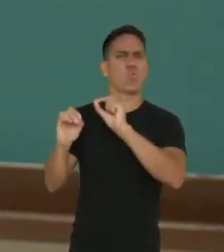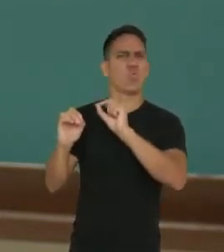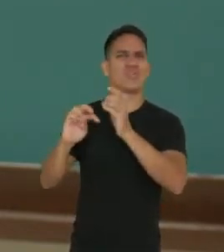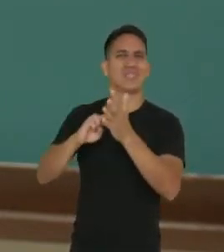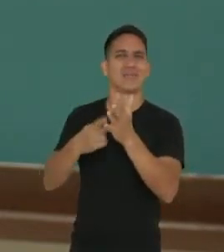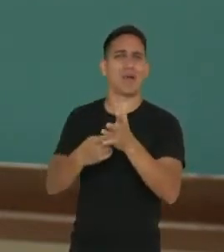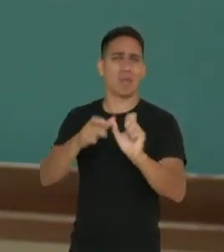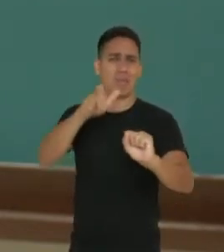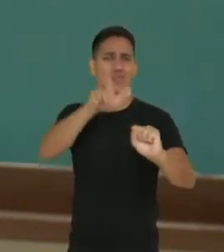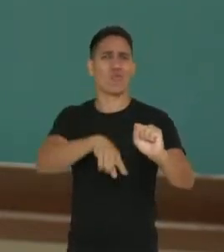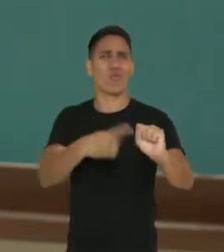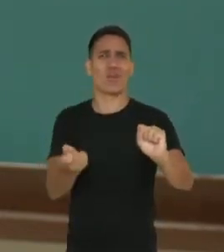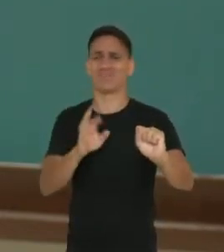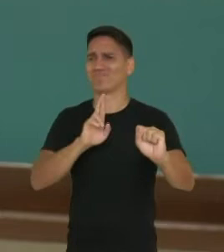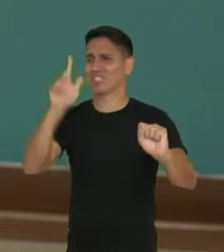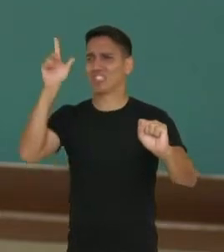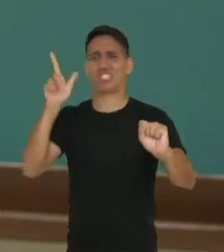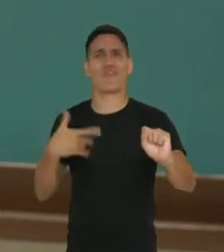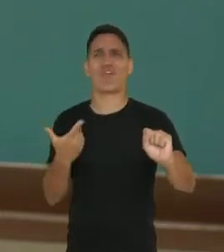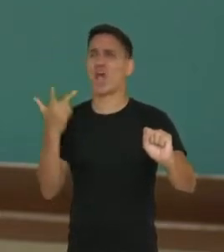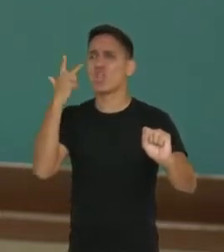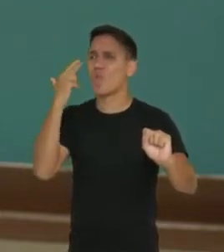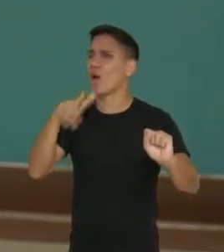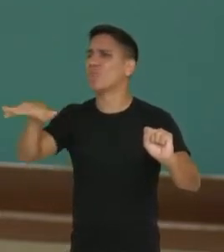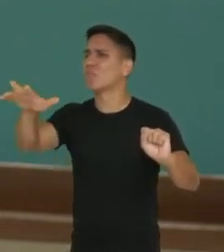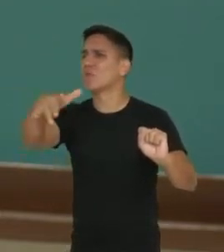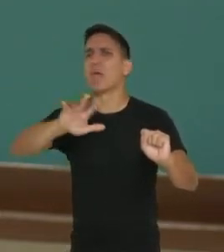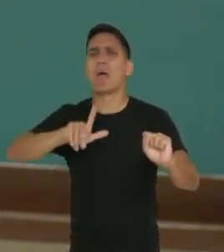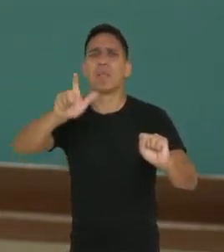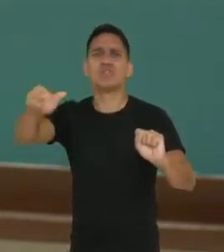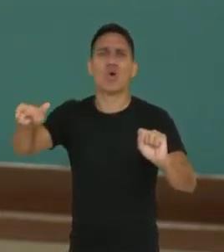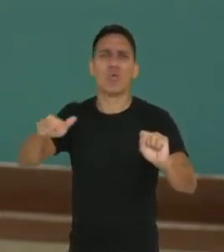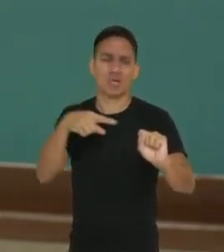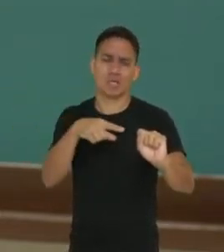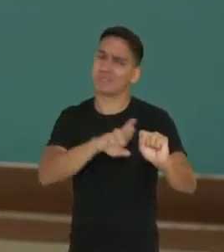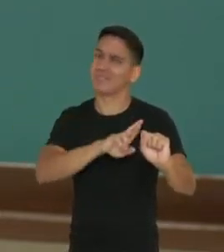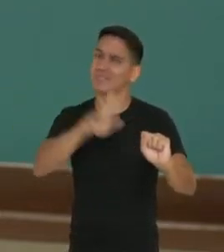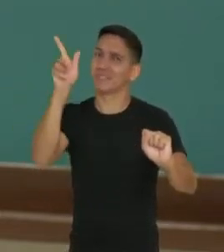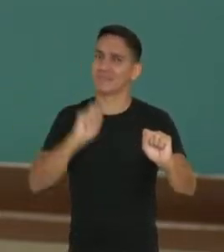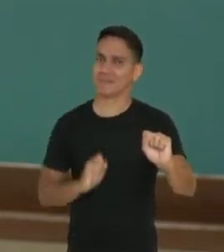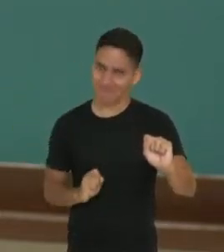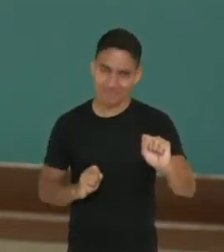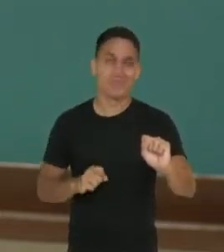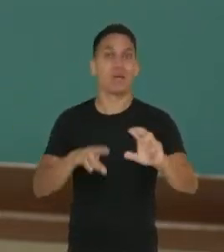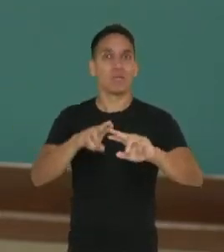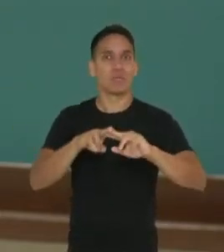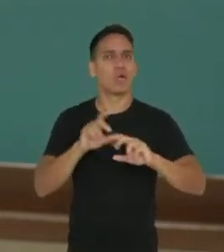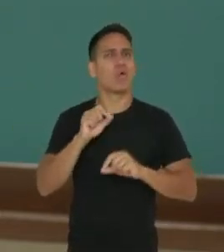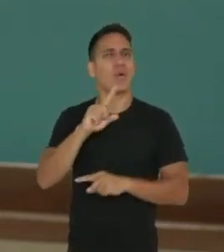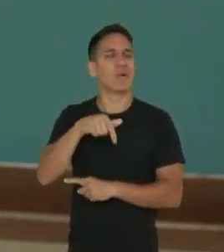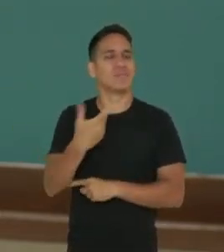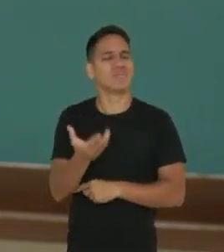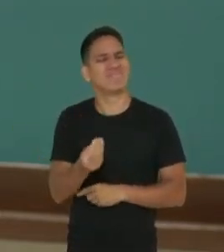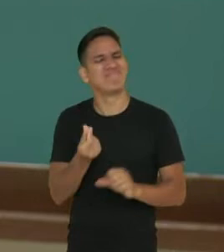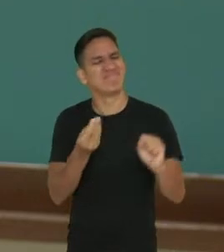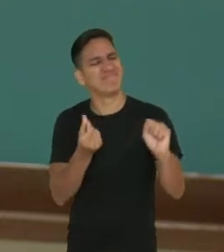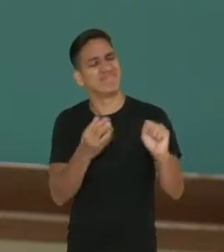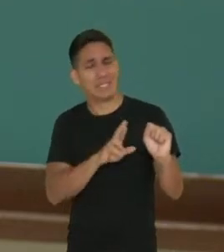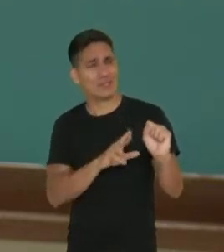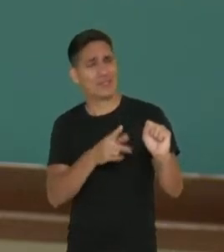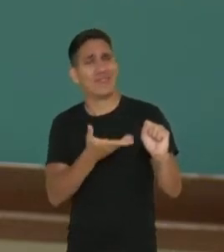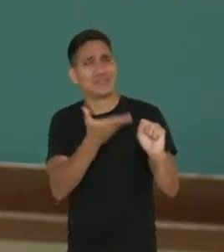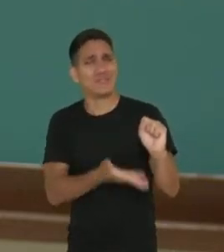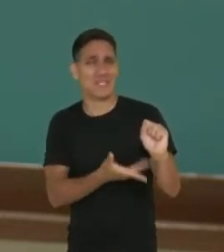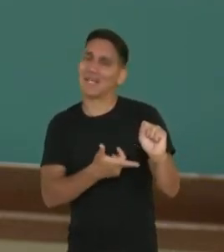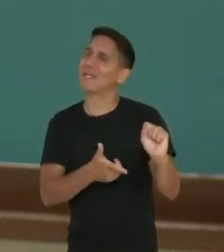é comum ali, né? Diferente daquilo que nós esperamos. Então, algo mais incomum, digamos assim,